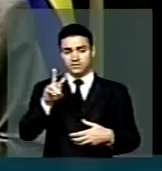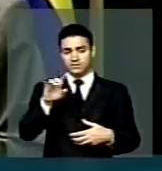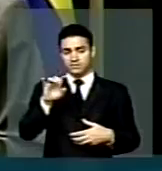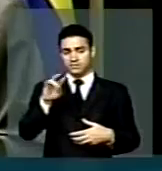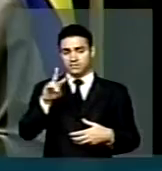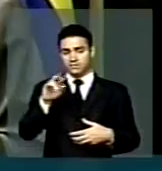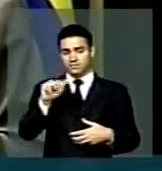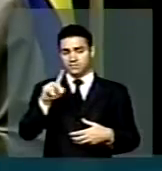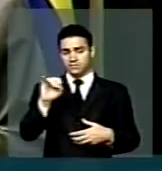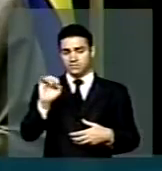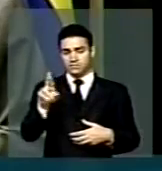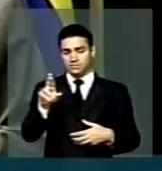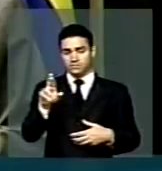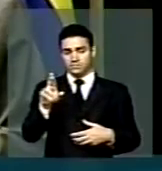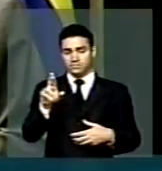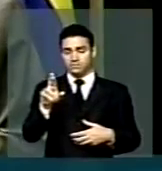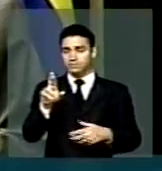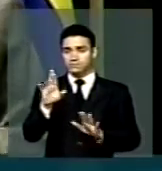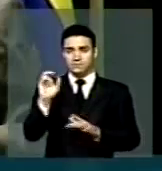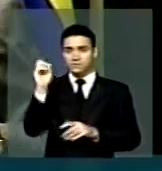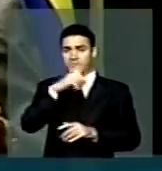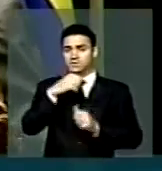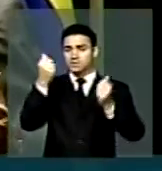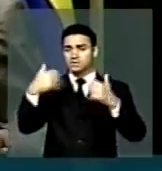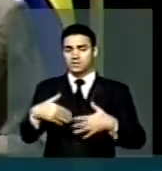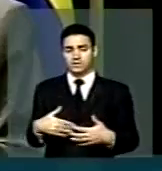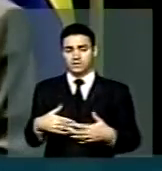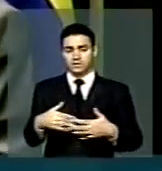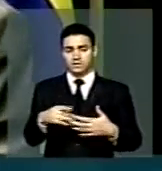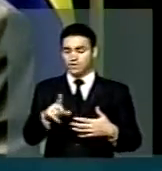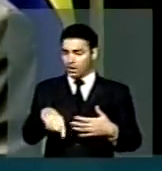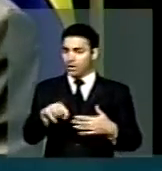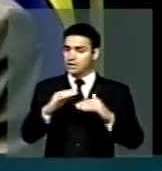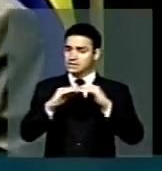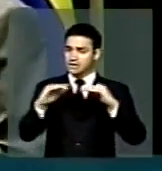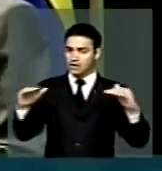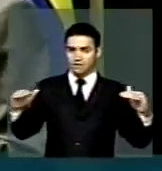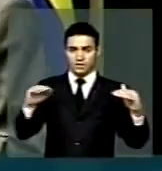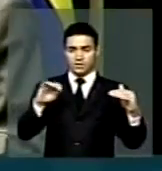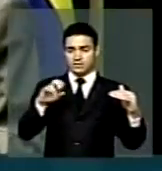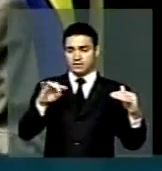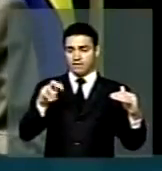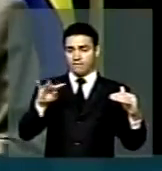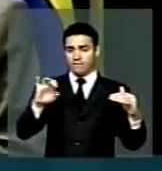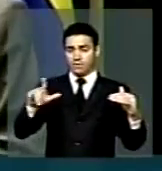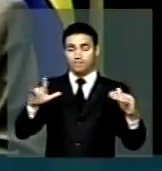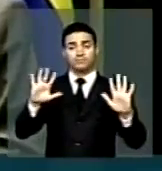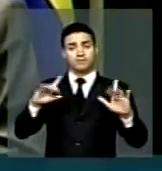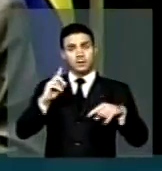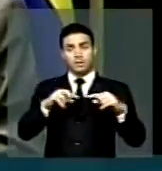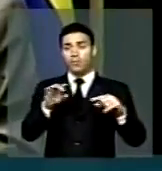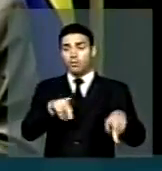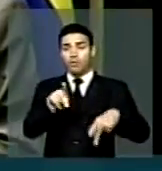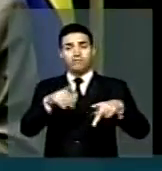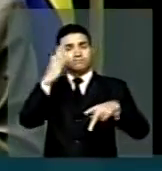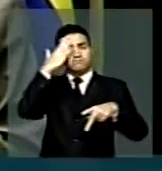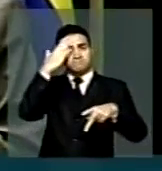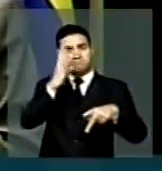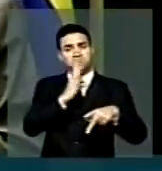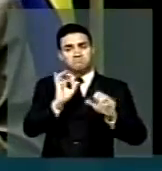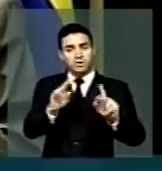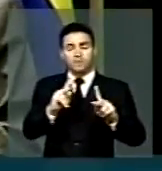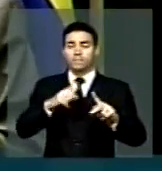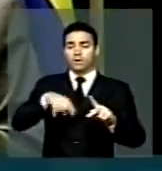valor. Muito difícil de explicar que era estável essa unidade de valor. E, não obstante, o povo entendeu. E nós tomamos uma